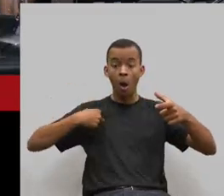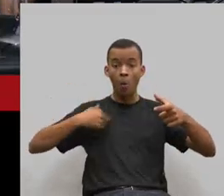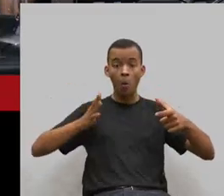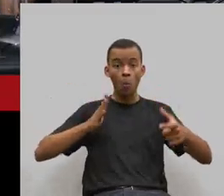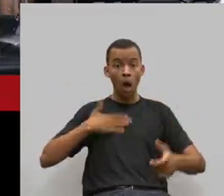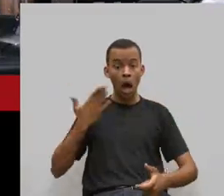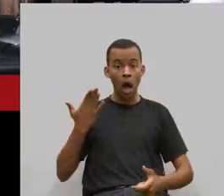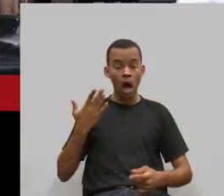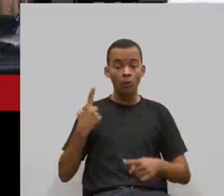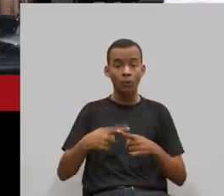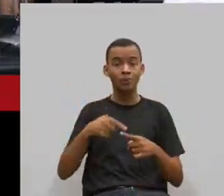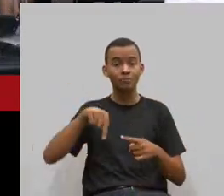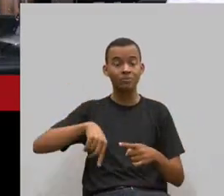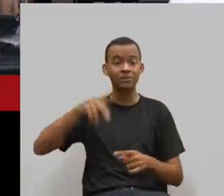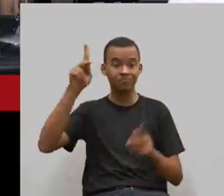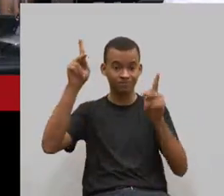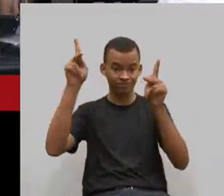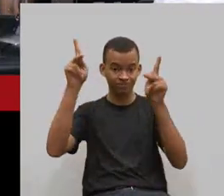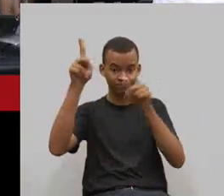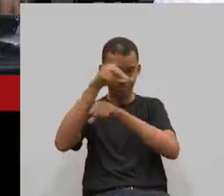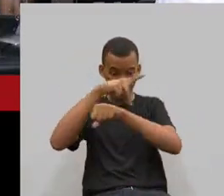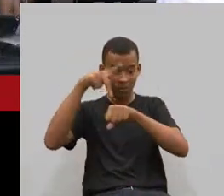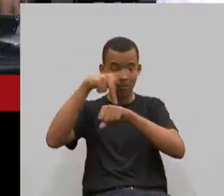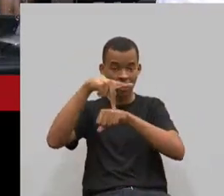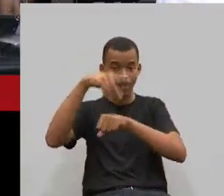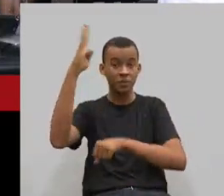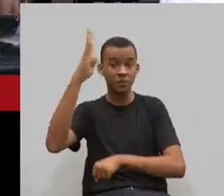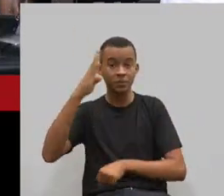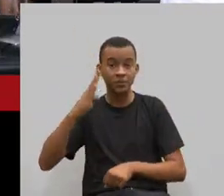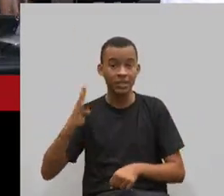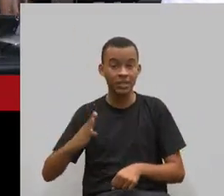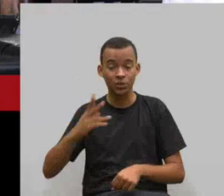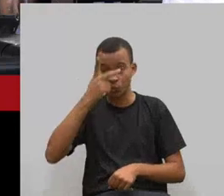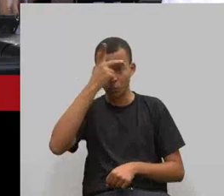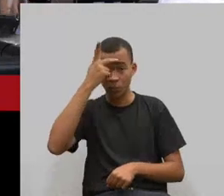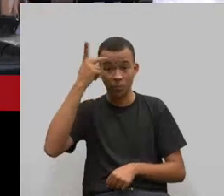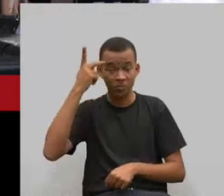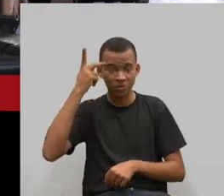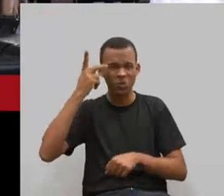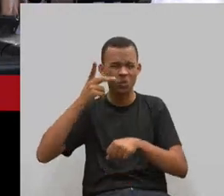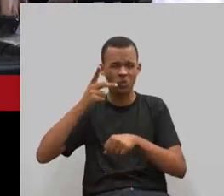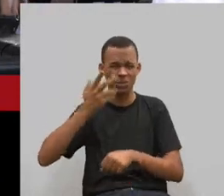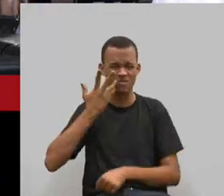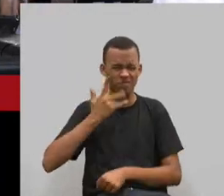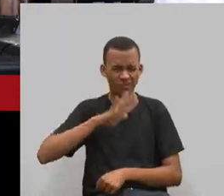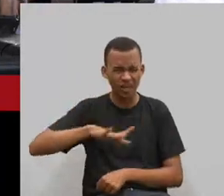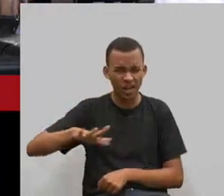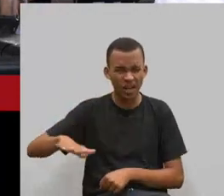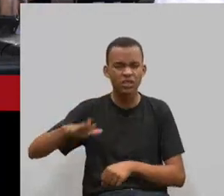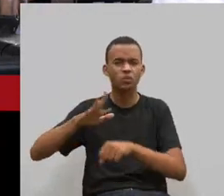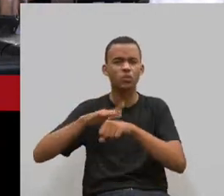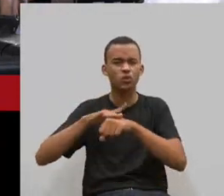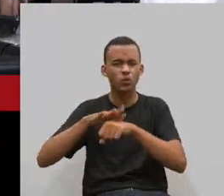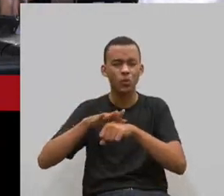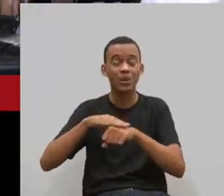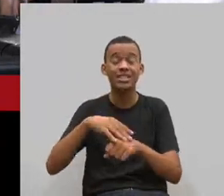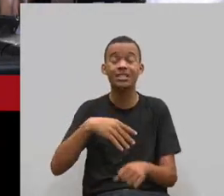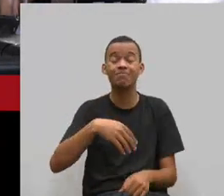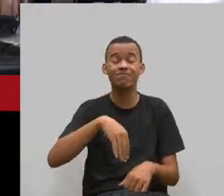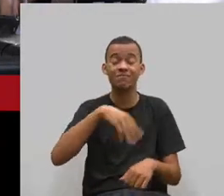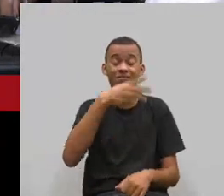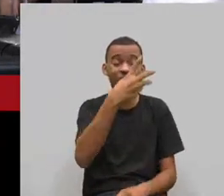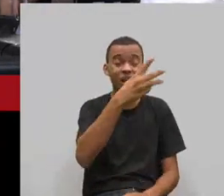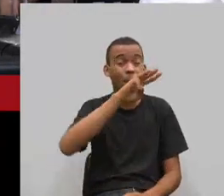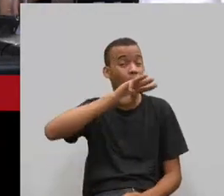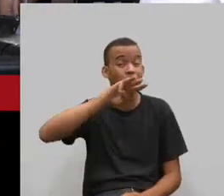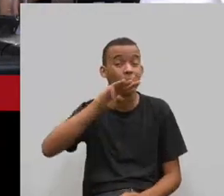viu Deputado Então realmente chama atenção então nós temos que lidar e cobrar os direitos de cada um essa é a